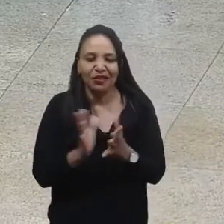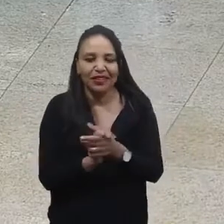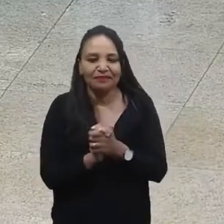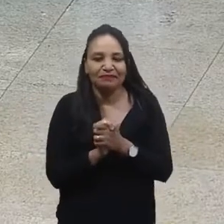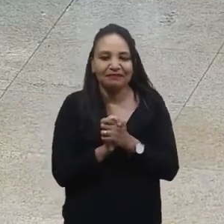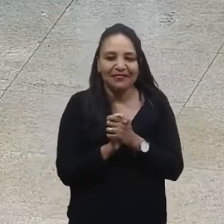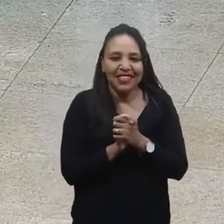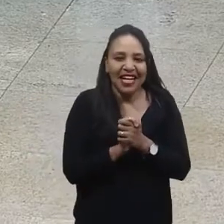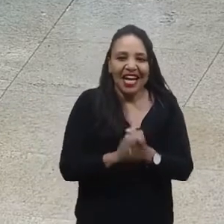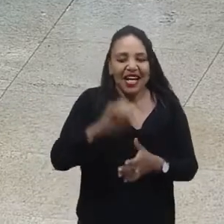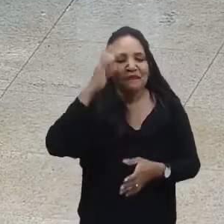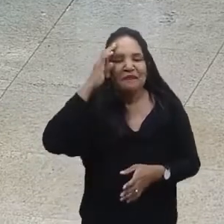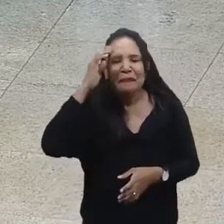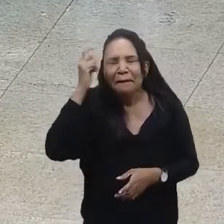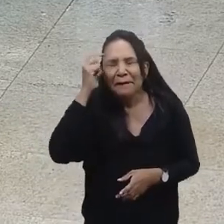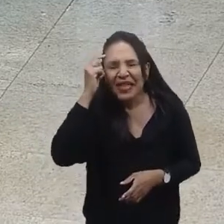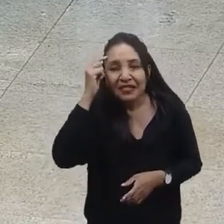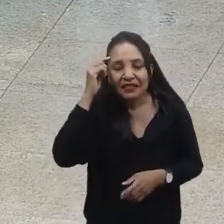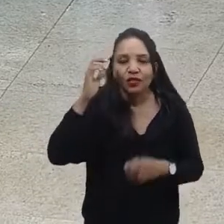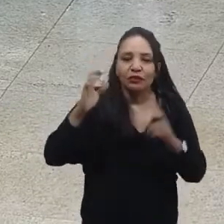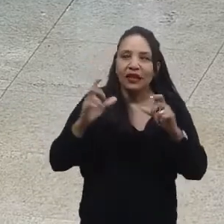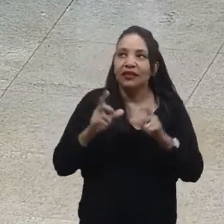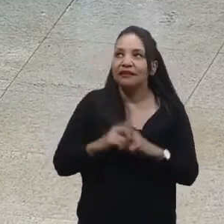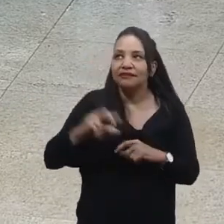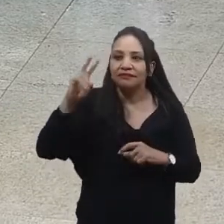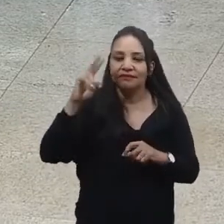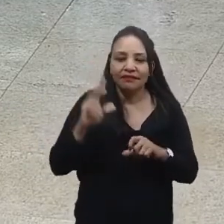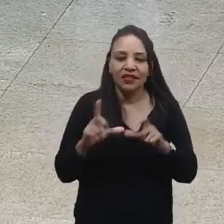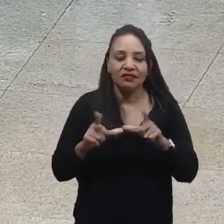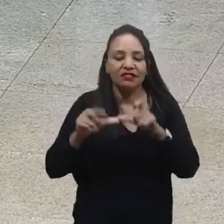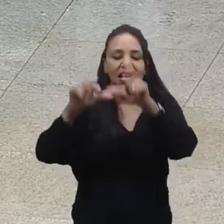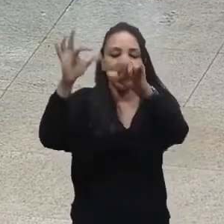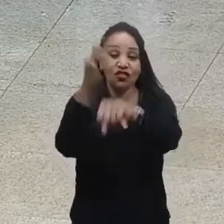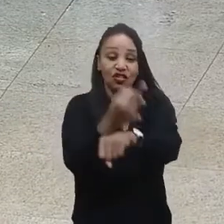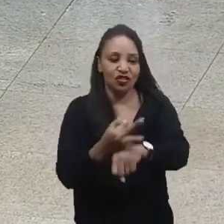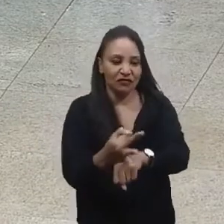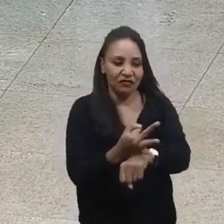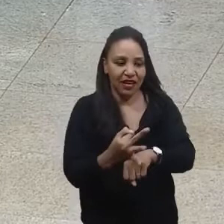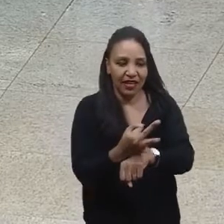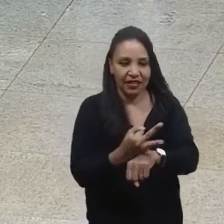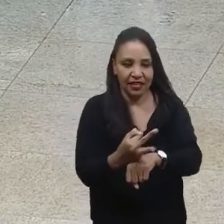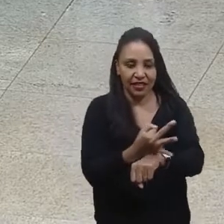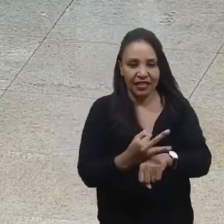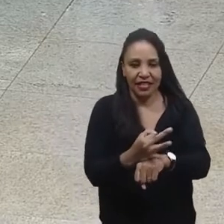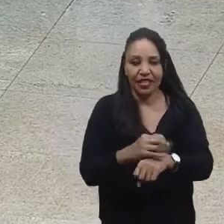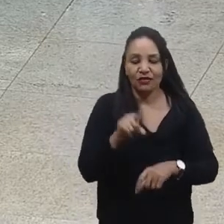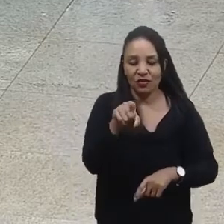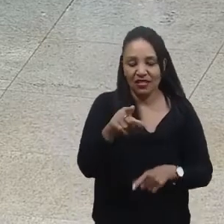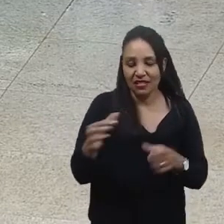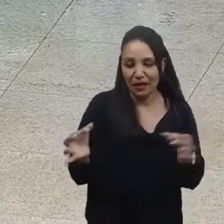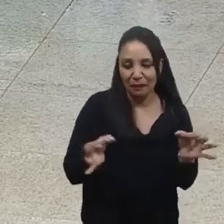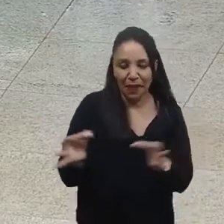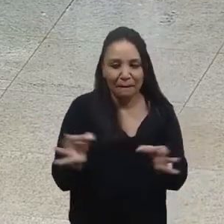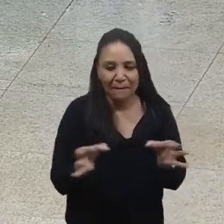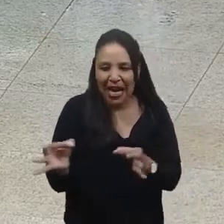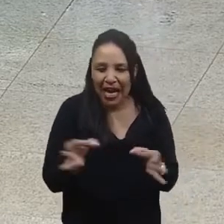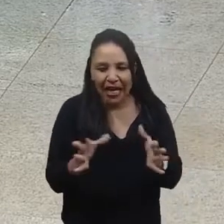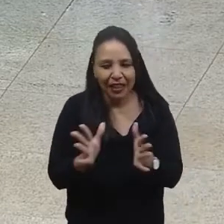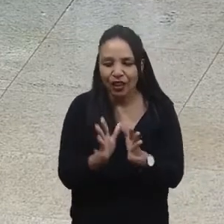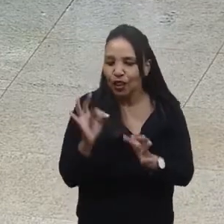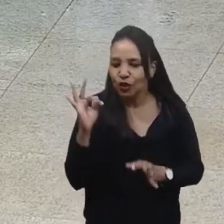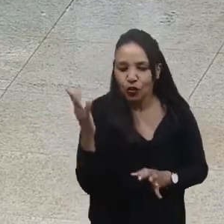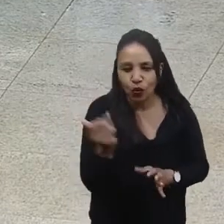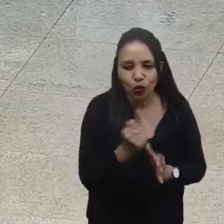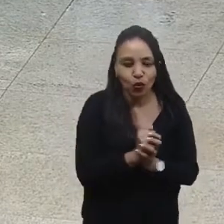imagine uma viagem de férias você prepara que você vive quando chega o dia da viagem com